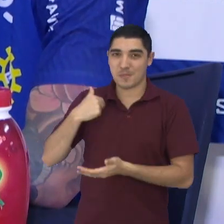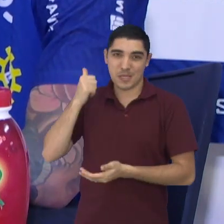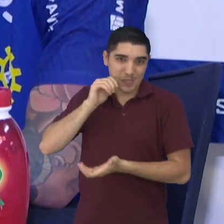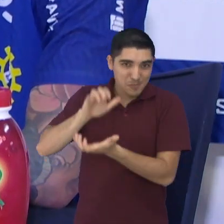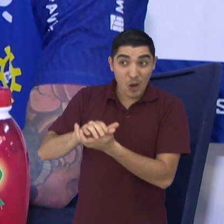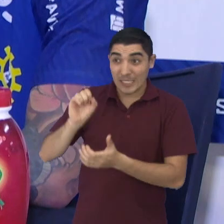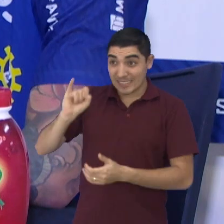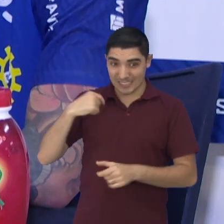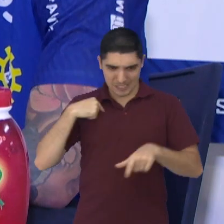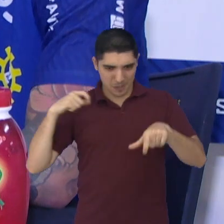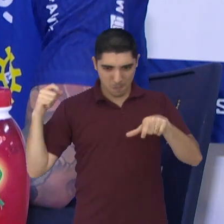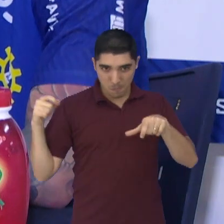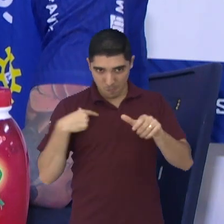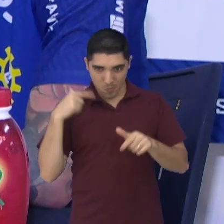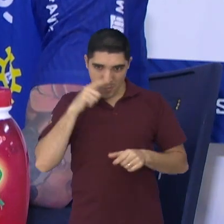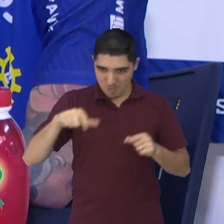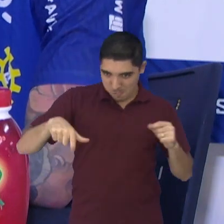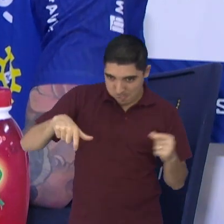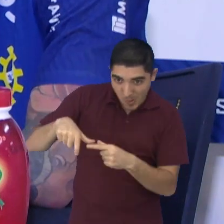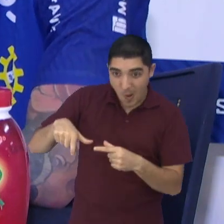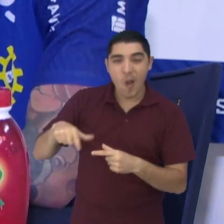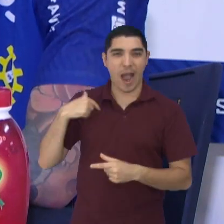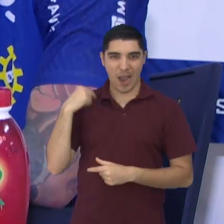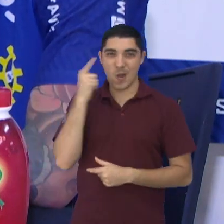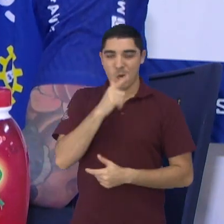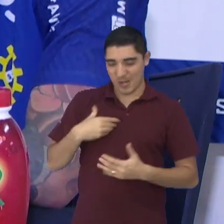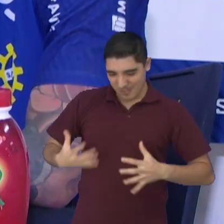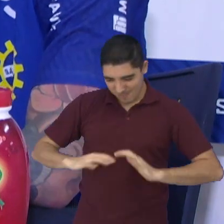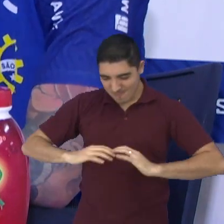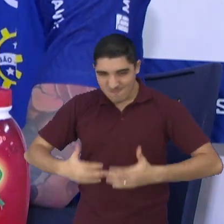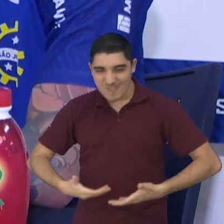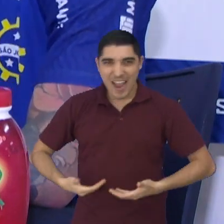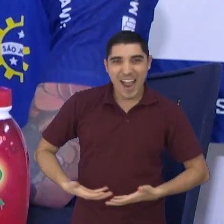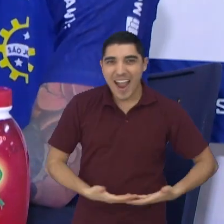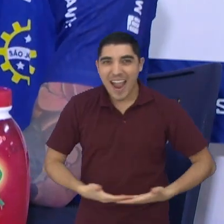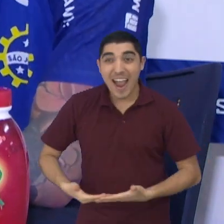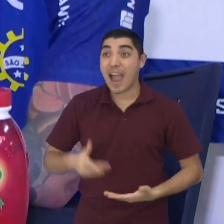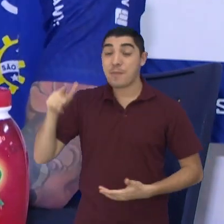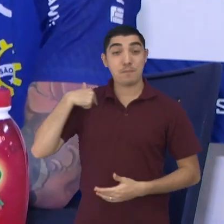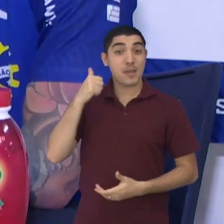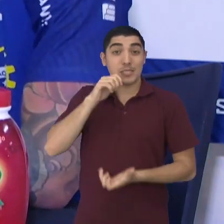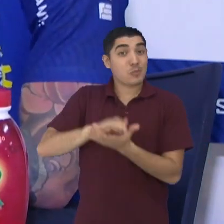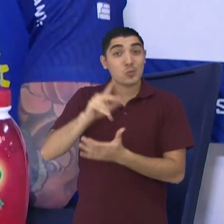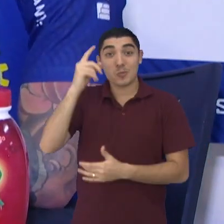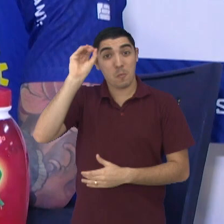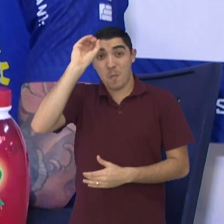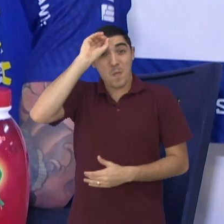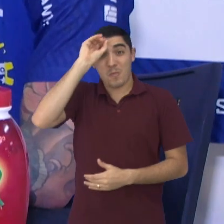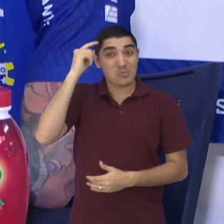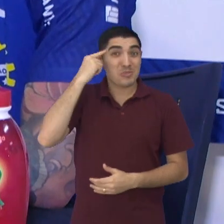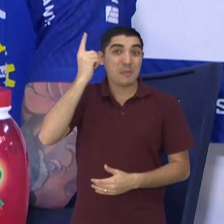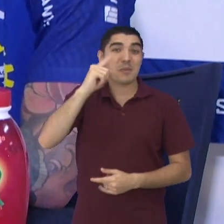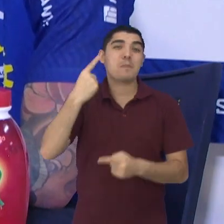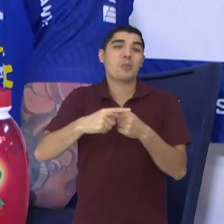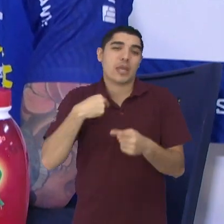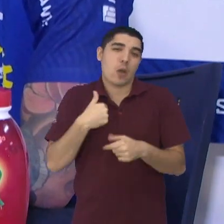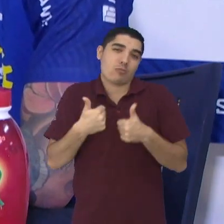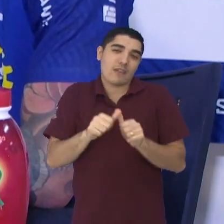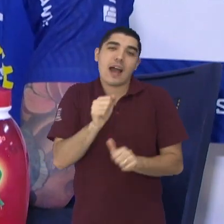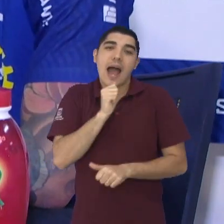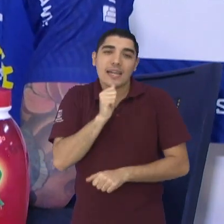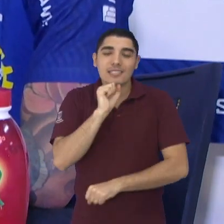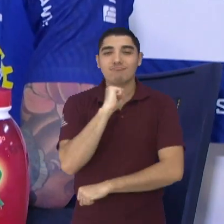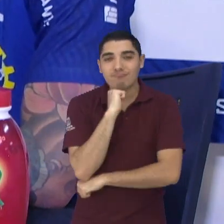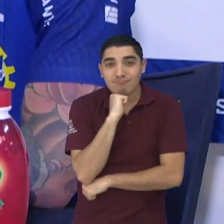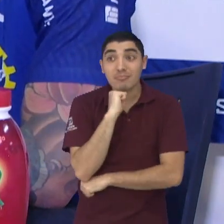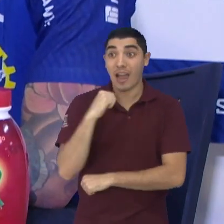gol eu faria essa comemoração e hoje, acho que meio despretensioso, acho que nem ela estava esperando, né, por começar o jogo no banco e entrar ali e fazer o